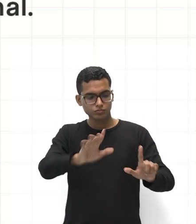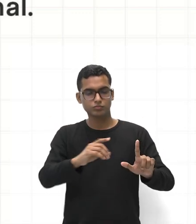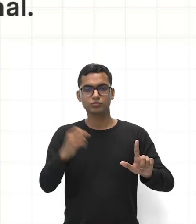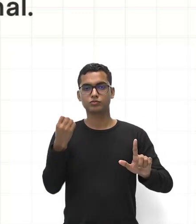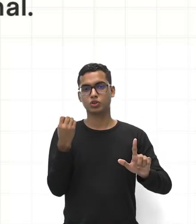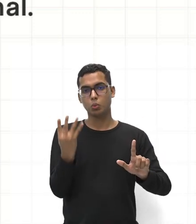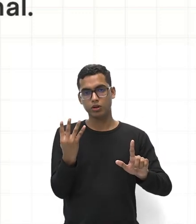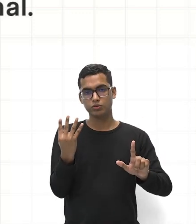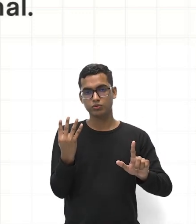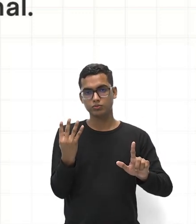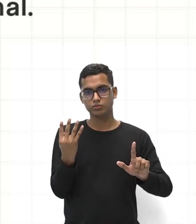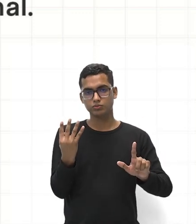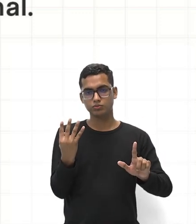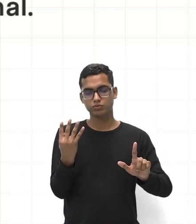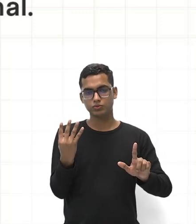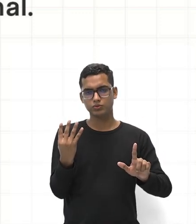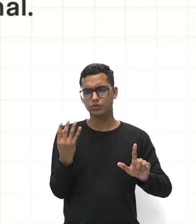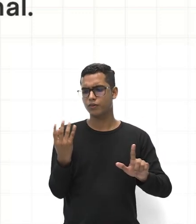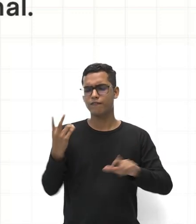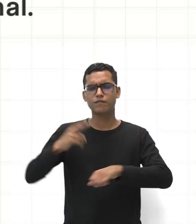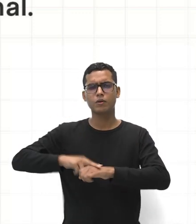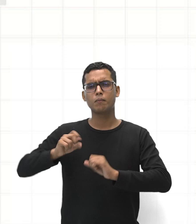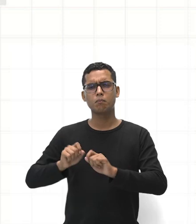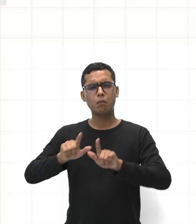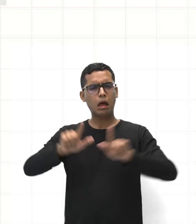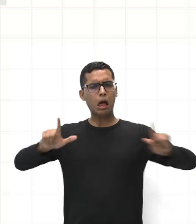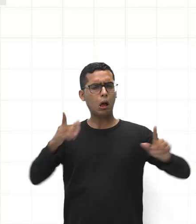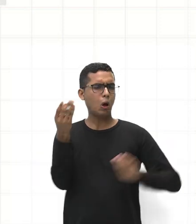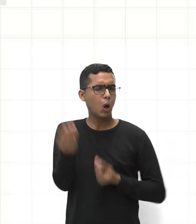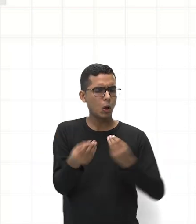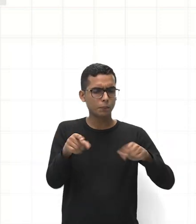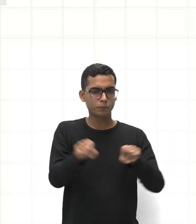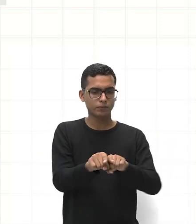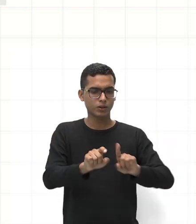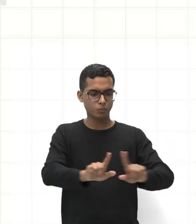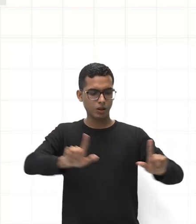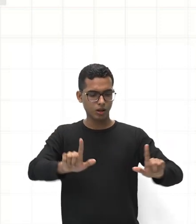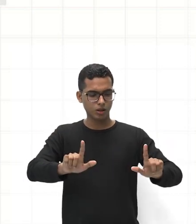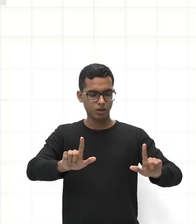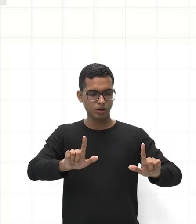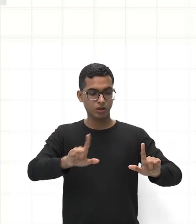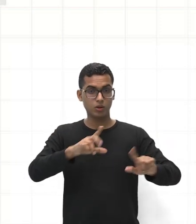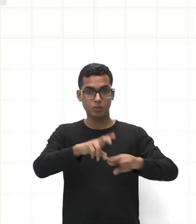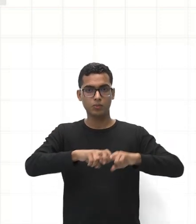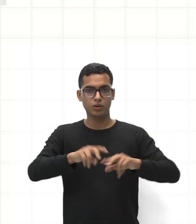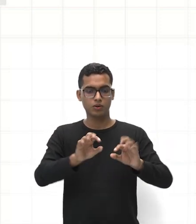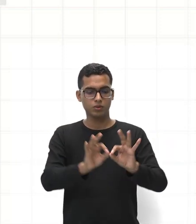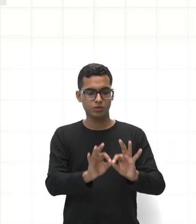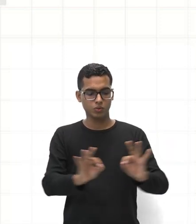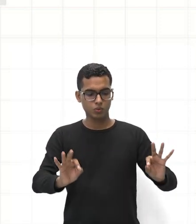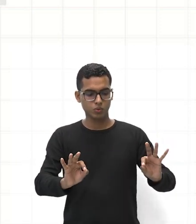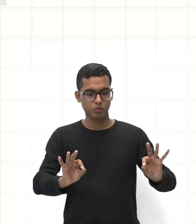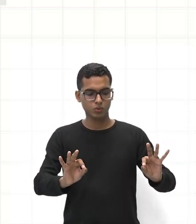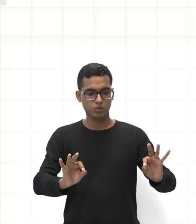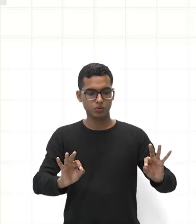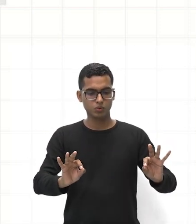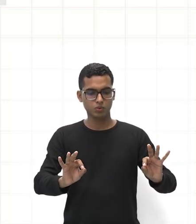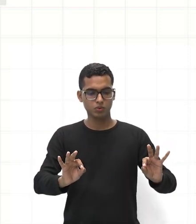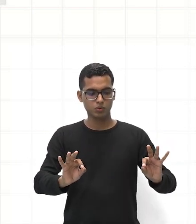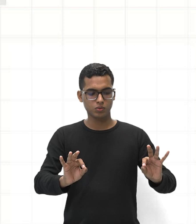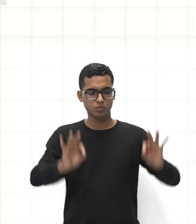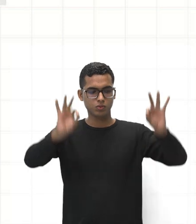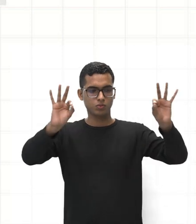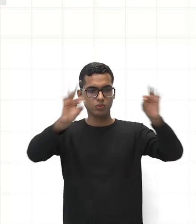4 vezes maior do que a área inicial. Bora conferir na nossa tabela? Pensando na área agora, tá? O professor vai apagar